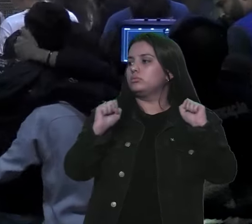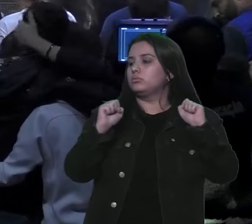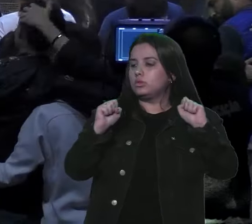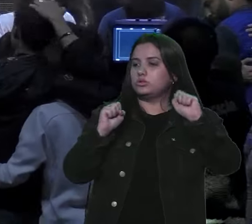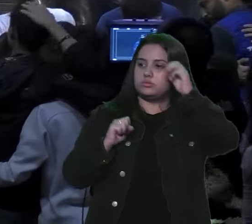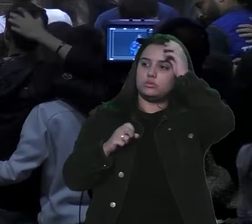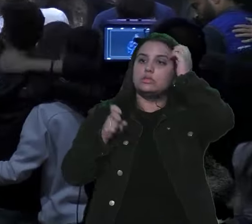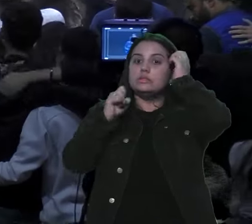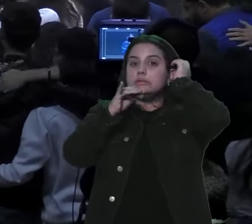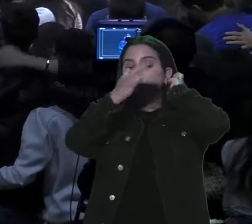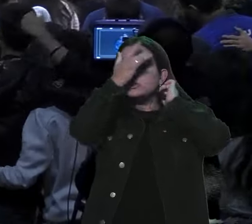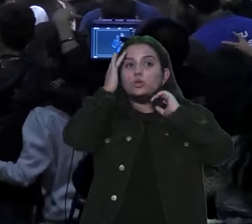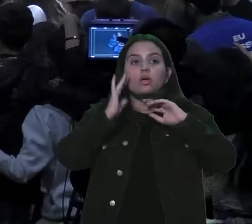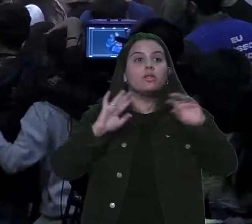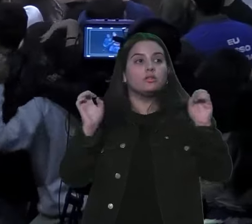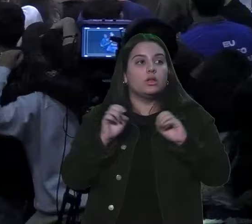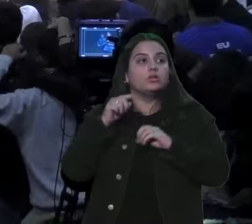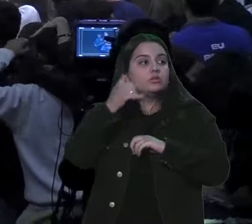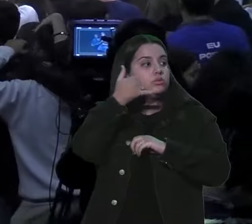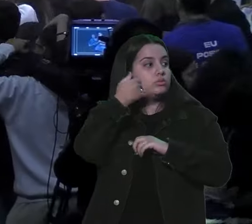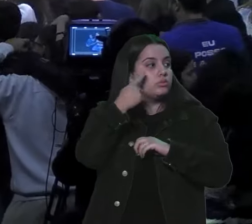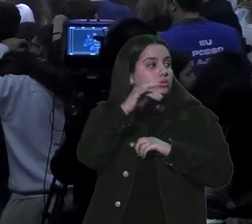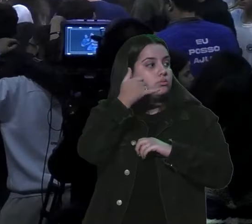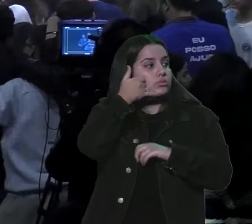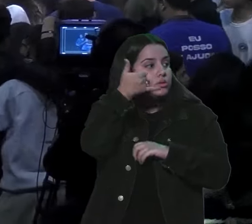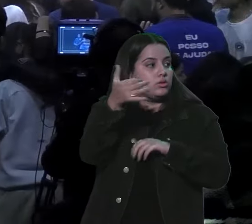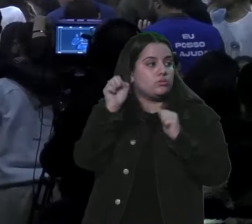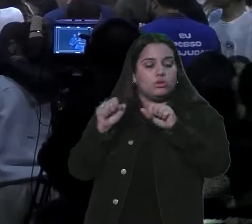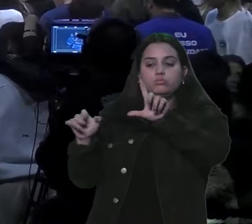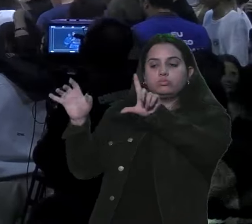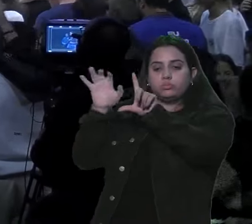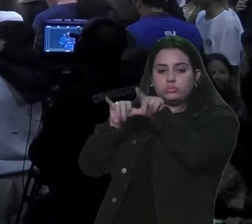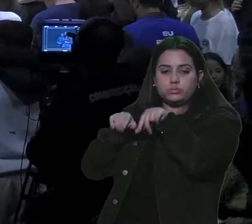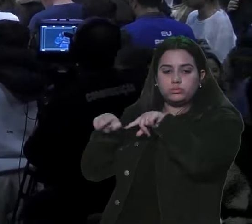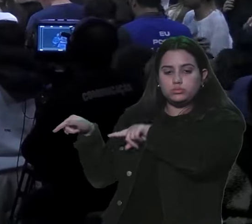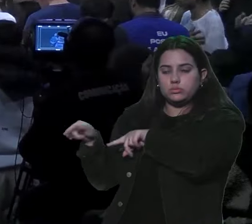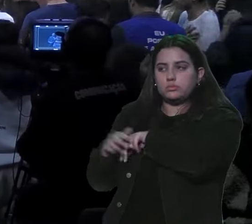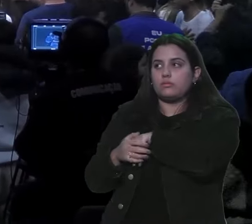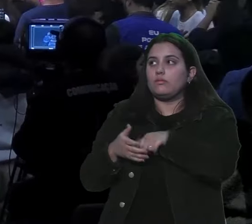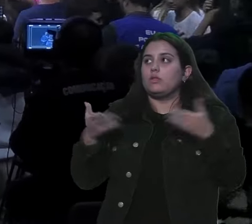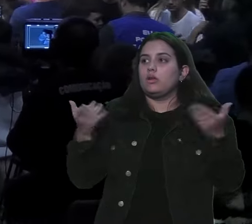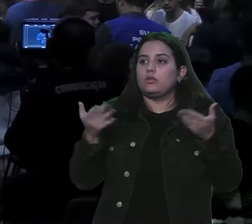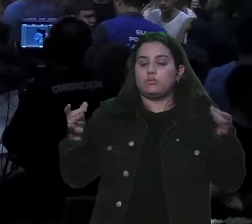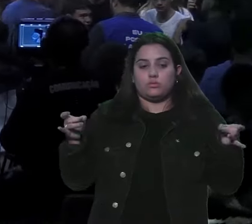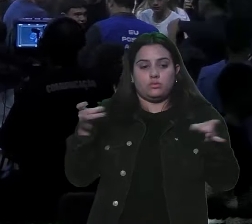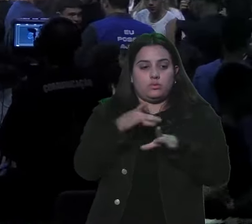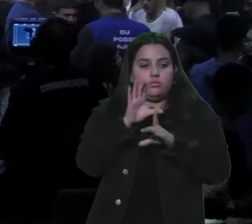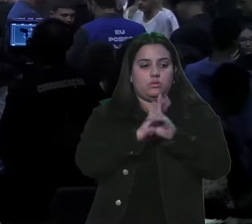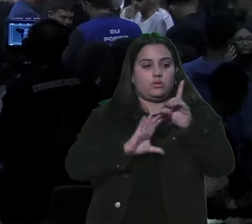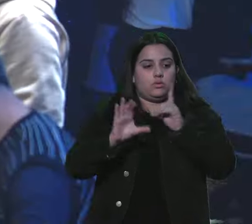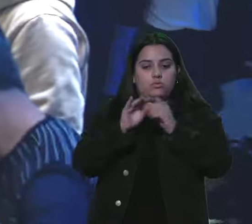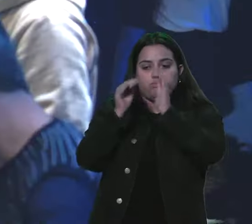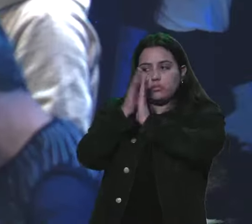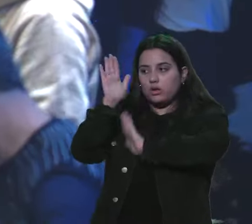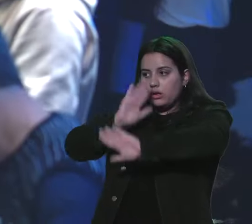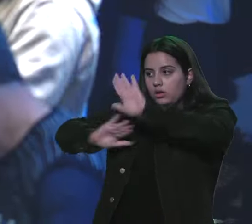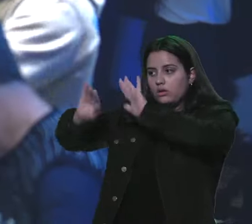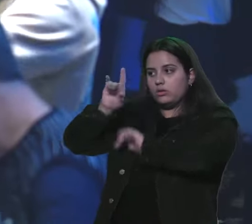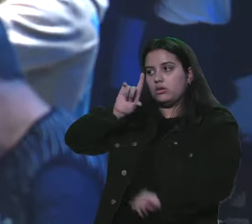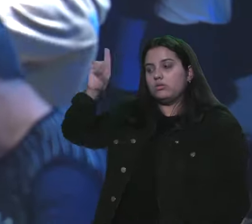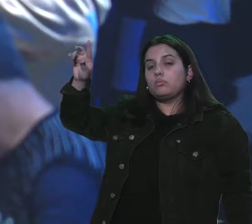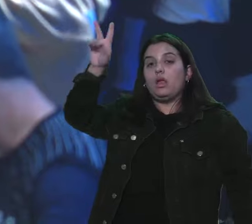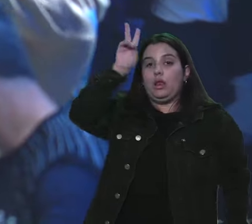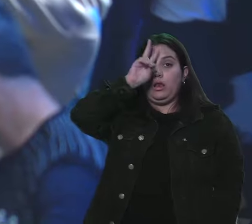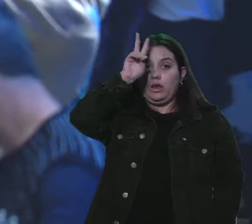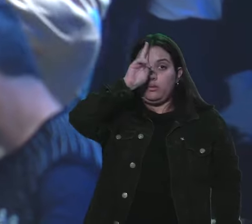ninguém de colete chegar até você, pega o teu celular, aponta pro QR Code. Nós vamos terminar esse culto adorando a Deus,